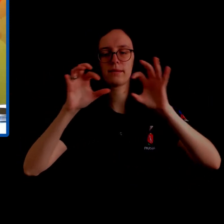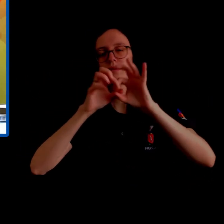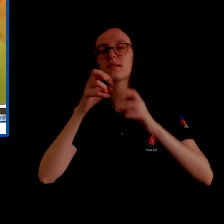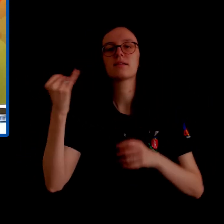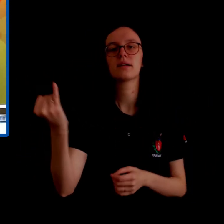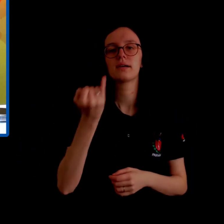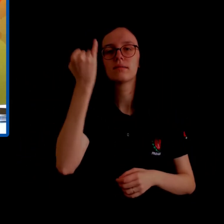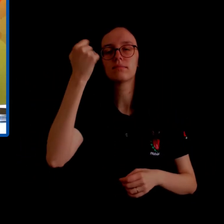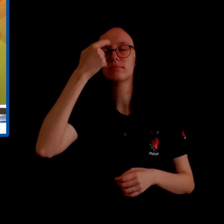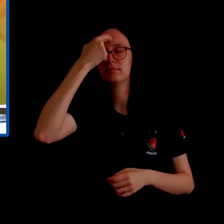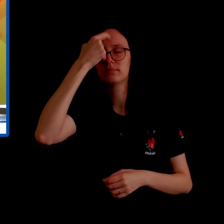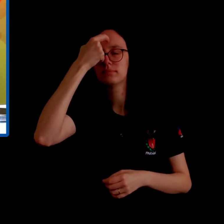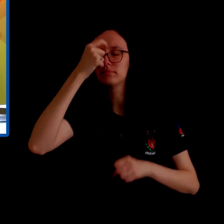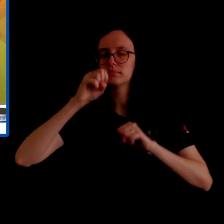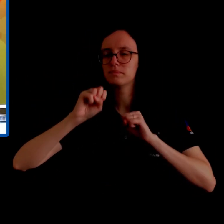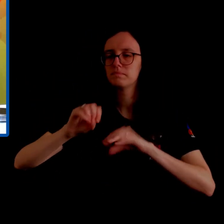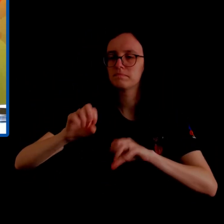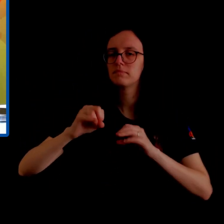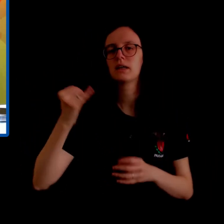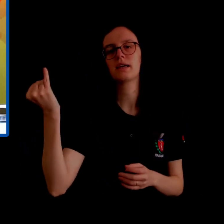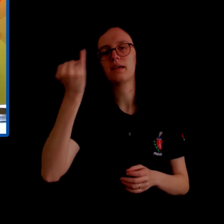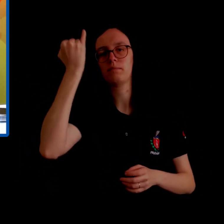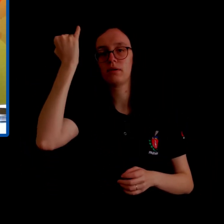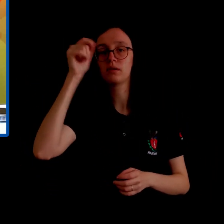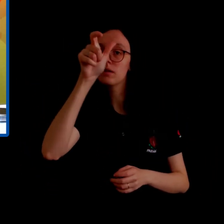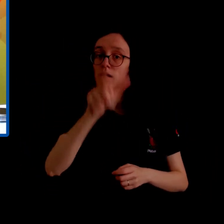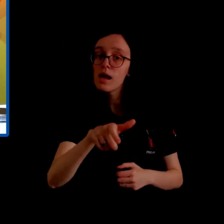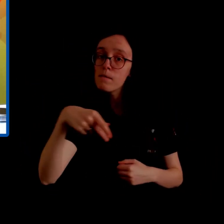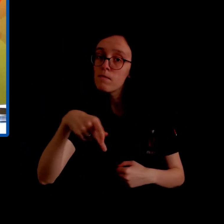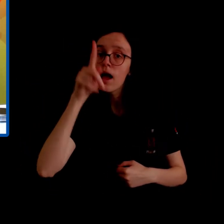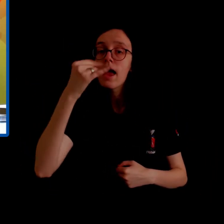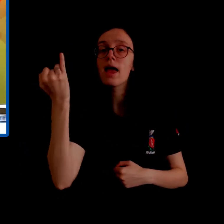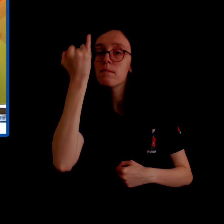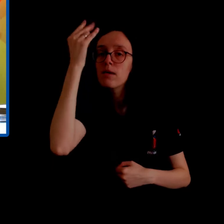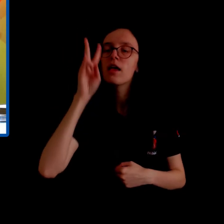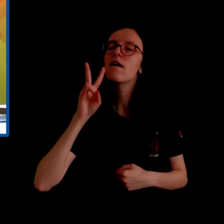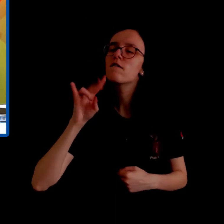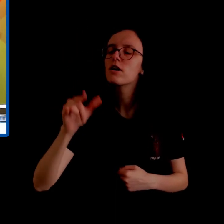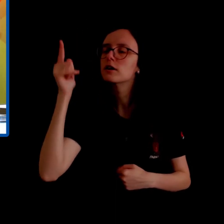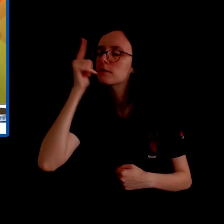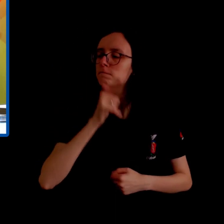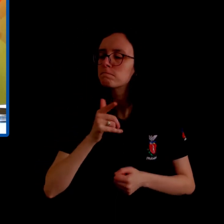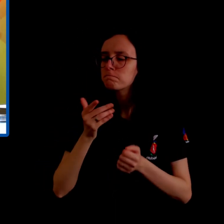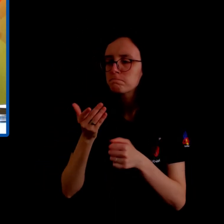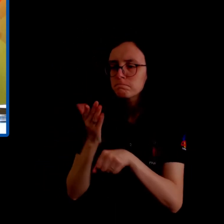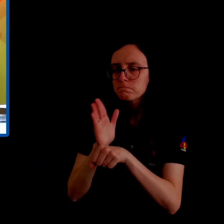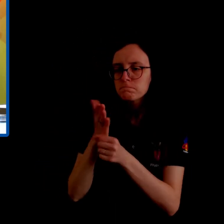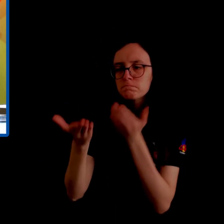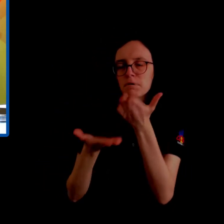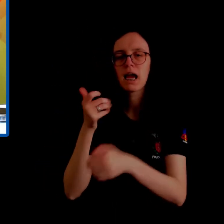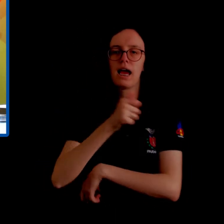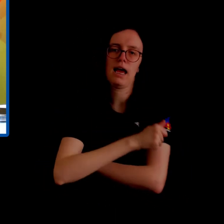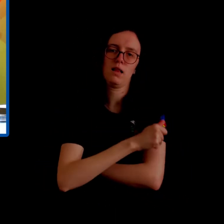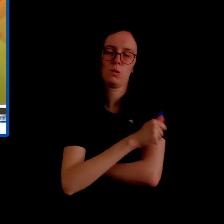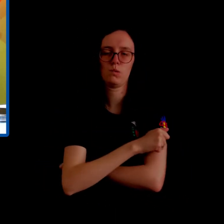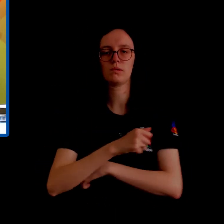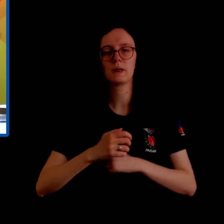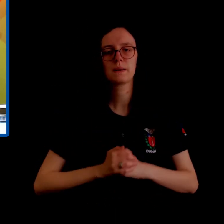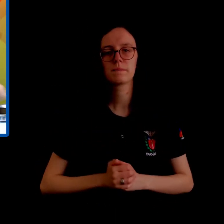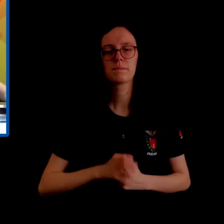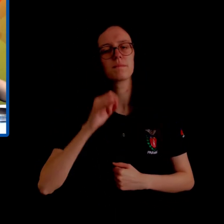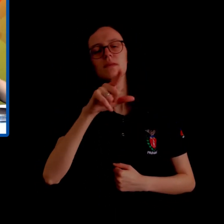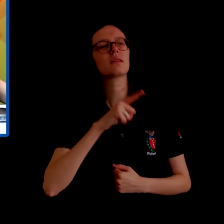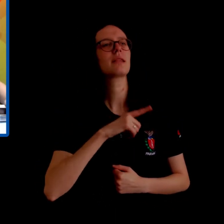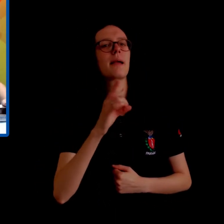de formação, vocês precisam ser a pessoa que vai dar respaldo para o seu aluno. Se você está com medo